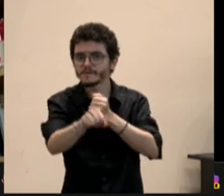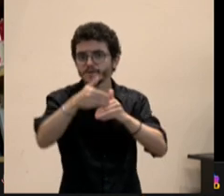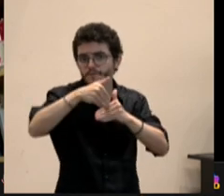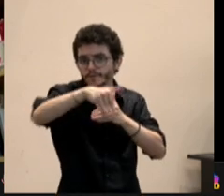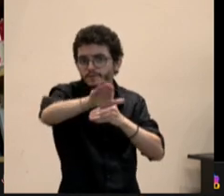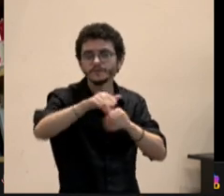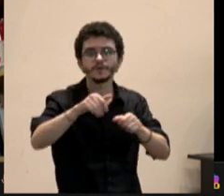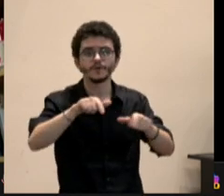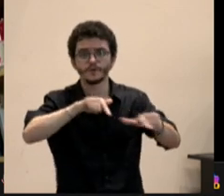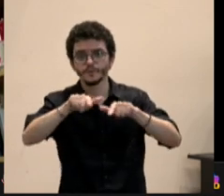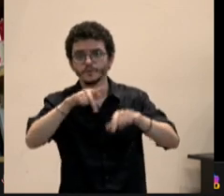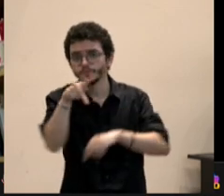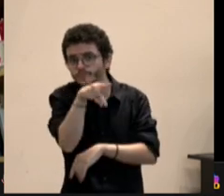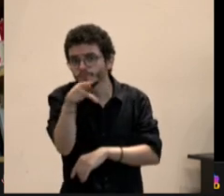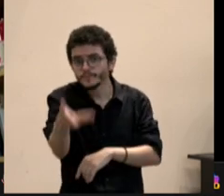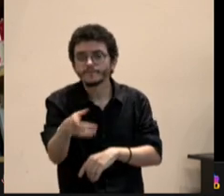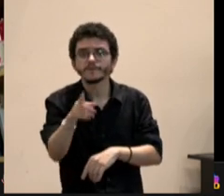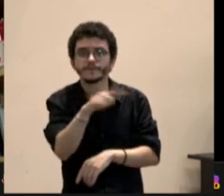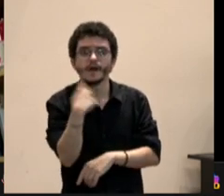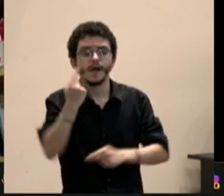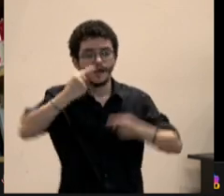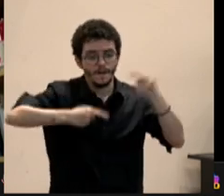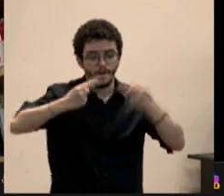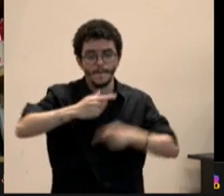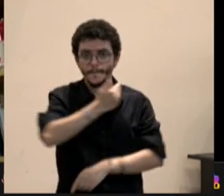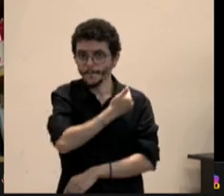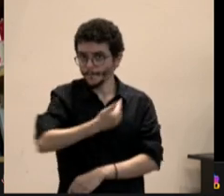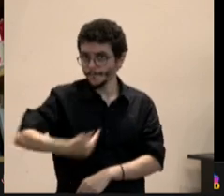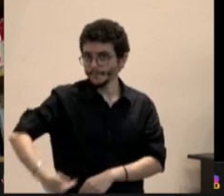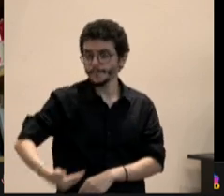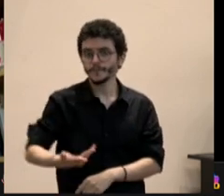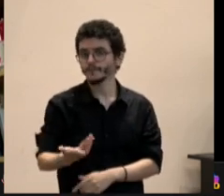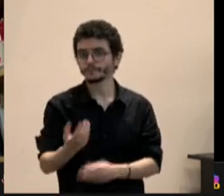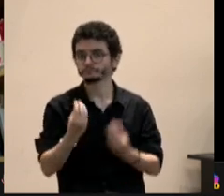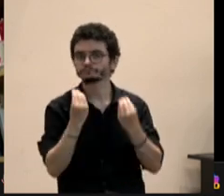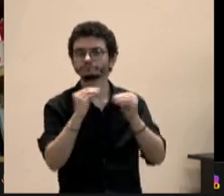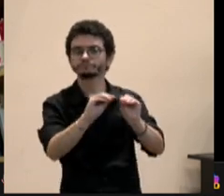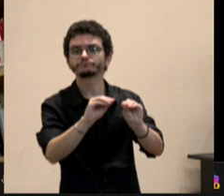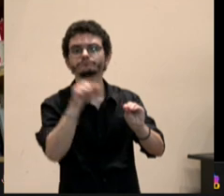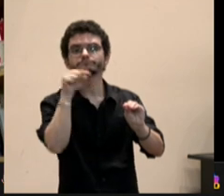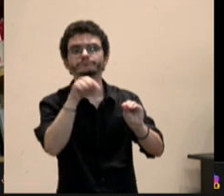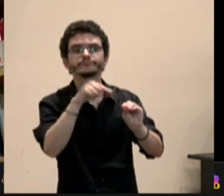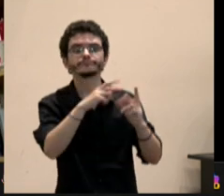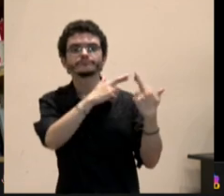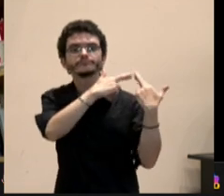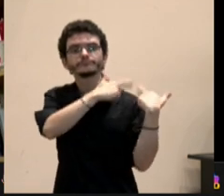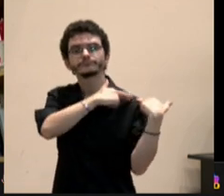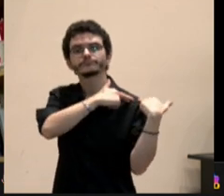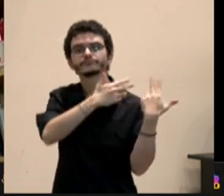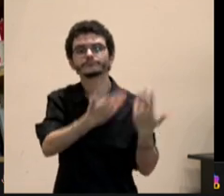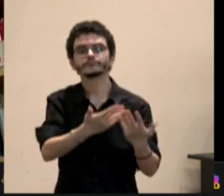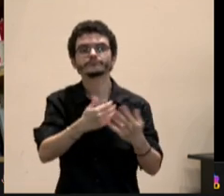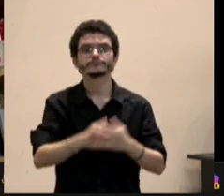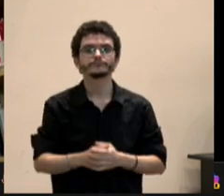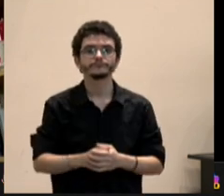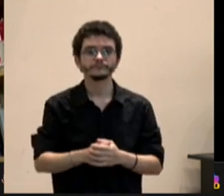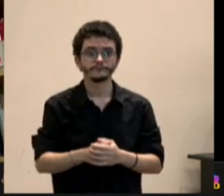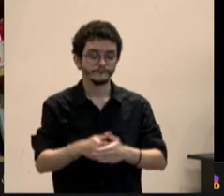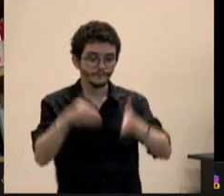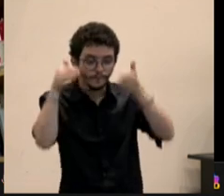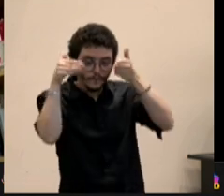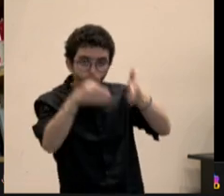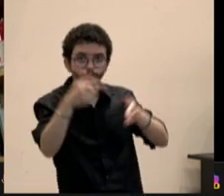professores e que as nossas políticas públicas não colocam essa responsabilidade para as